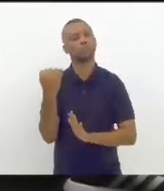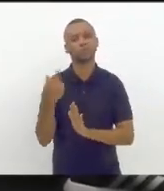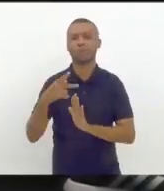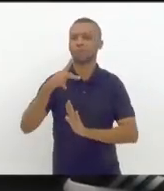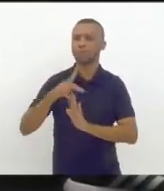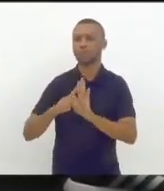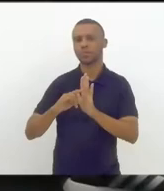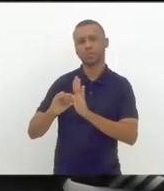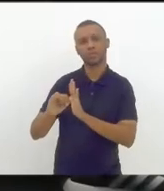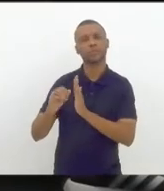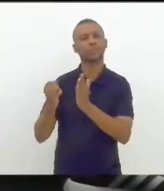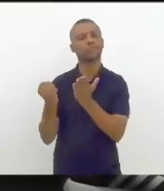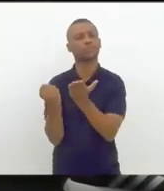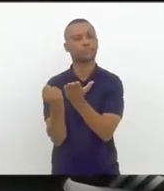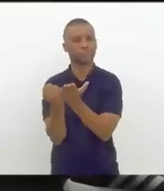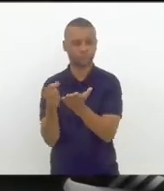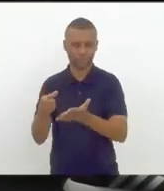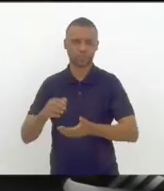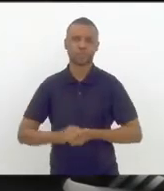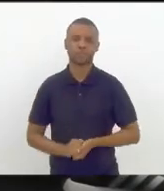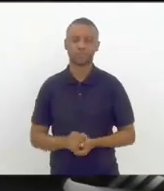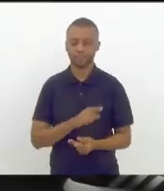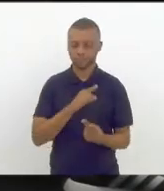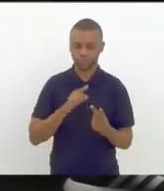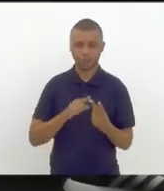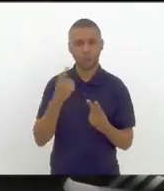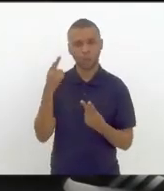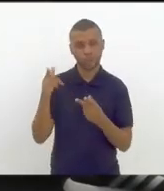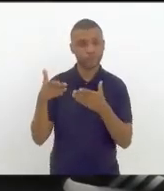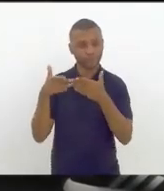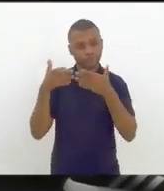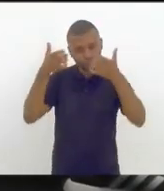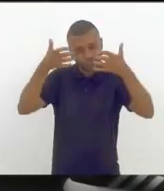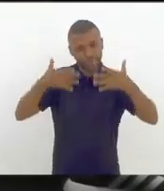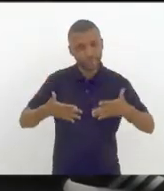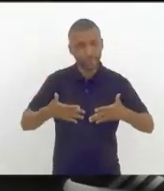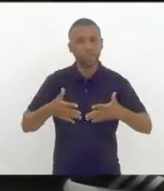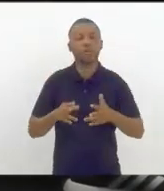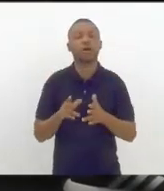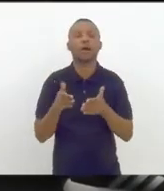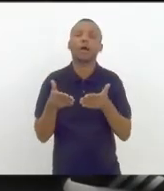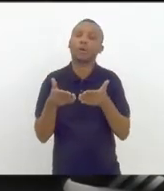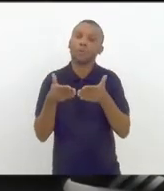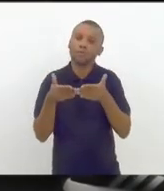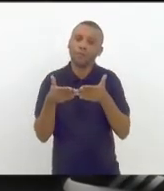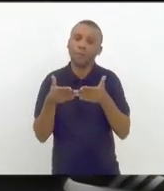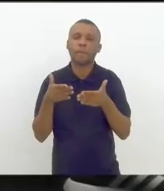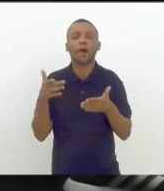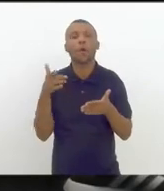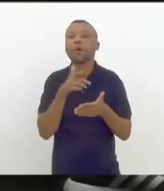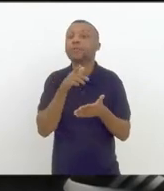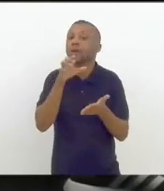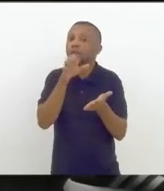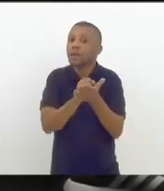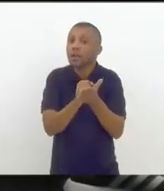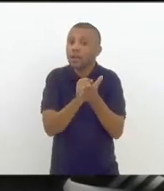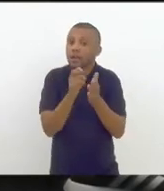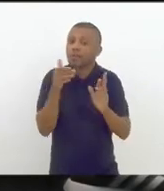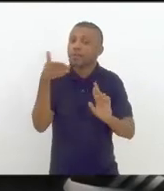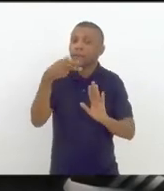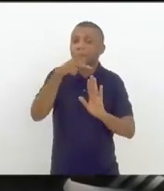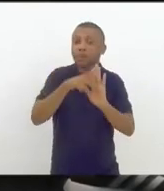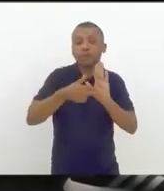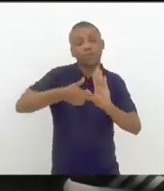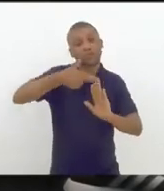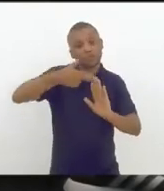deputado Samuel Malafaia. E a outra questão de ordem, senhora presidenta, por favor, para consignar no projeto de